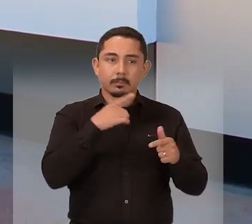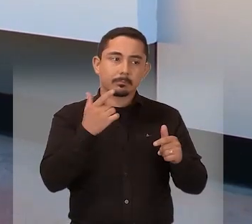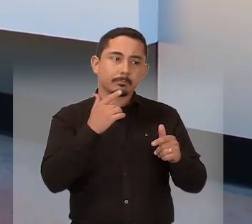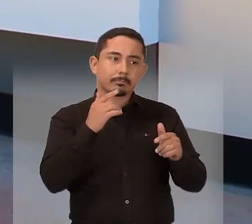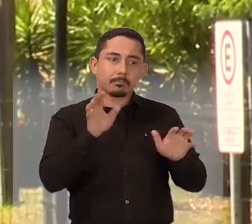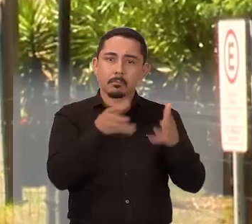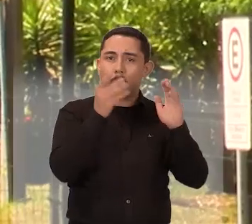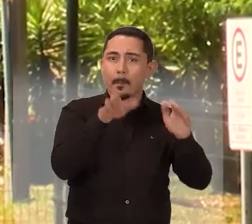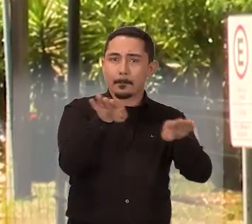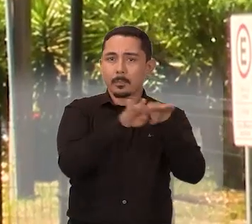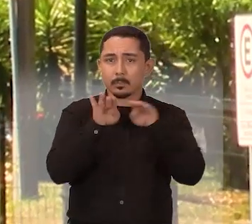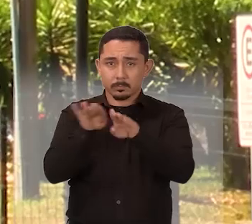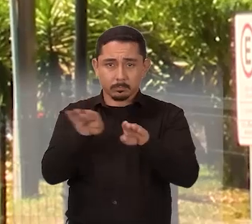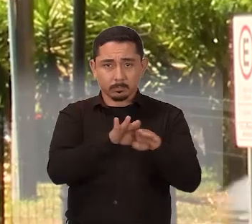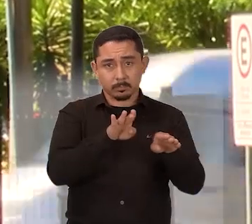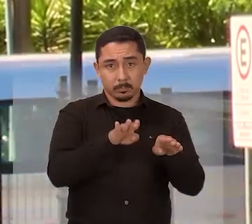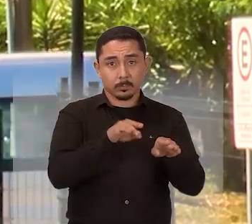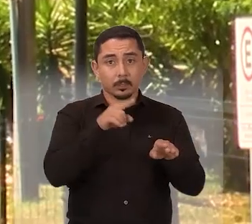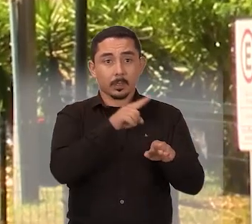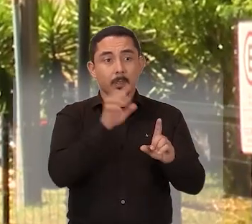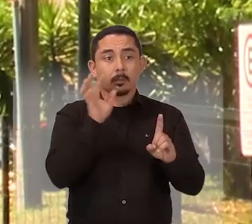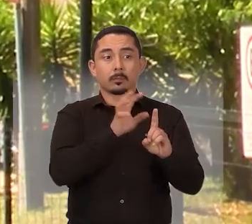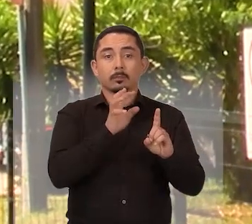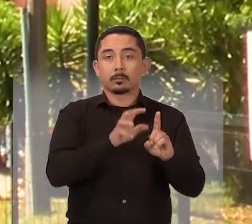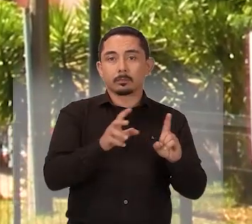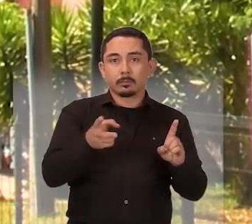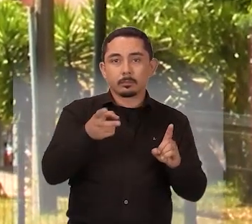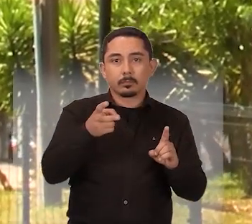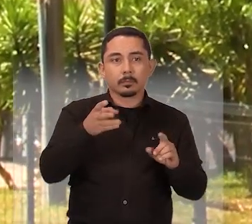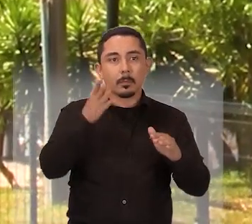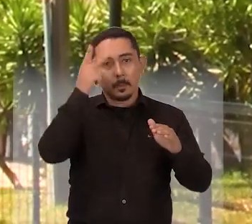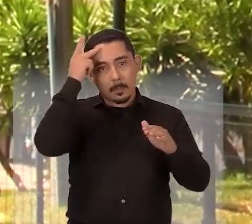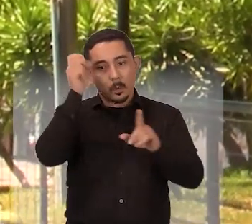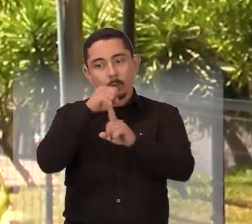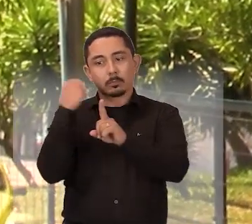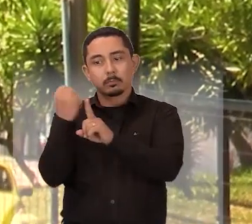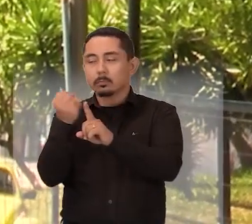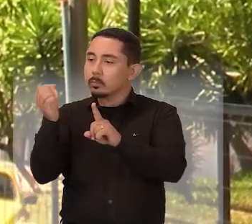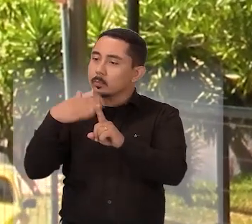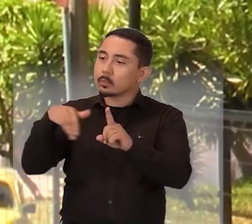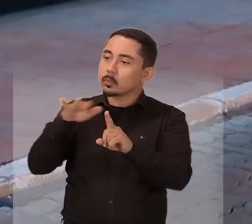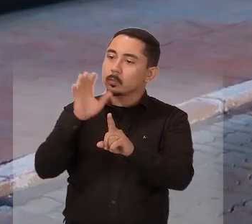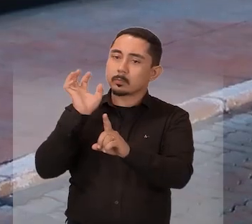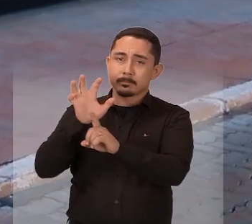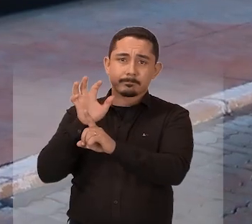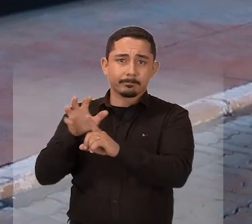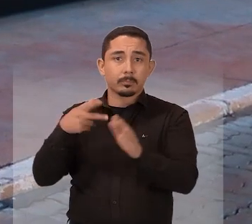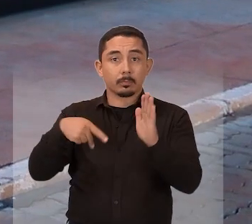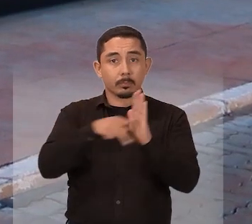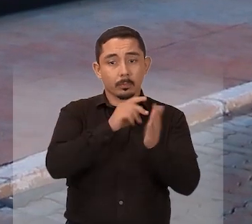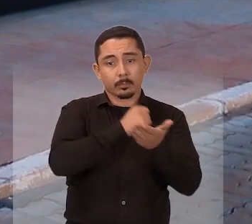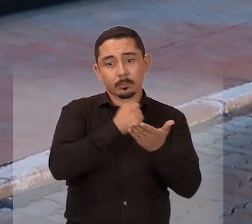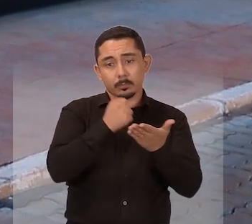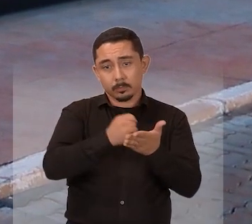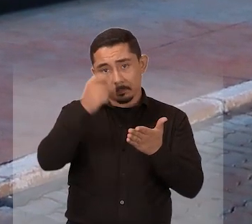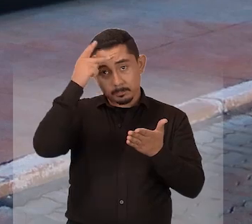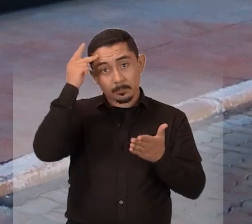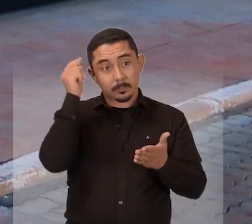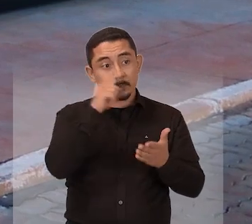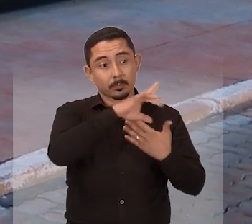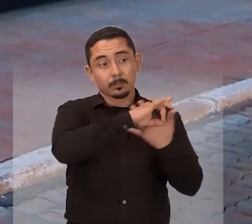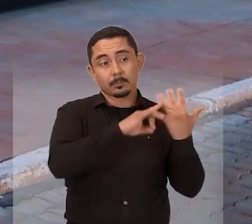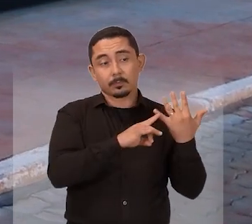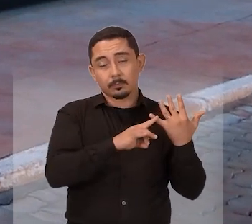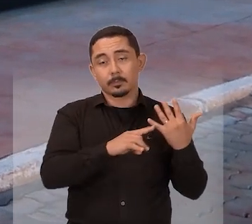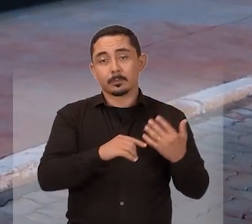de Promoção da Igualdade de Oportunidades, atua na conscientização da sociedade para aumentar o número de contratações